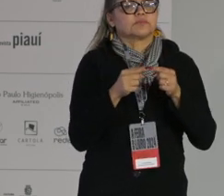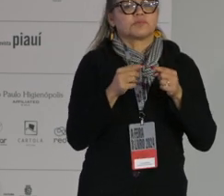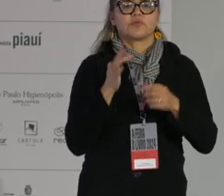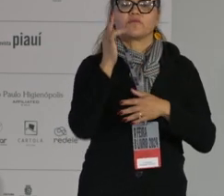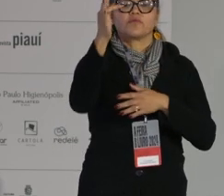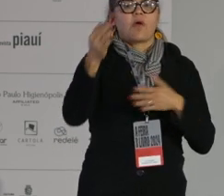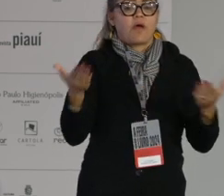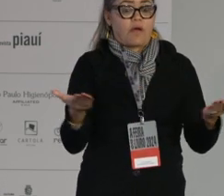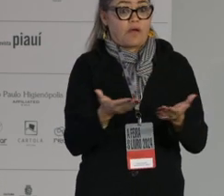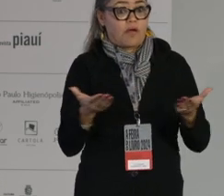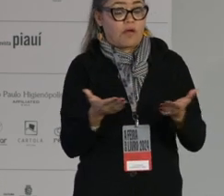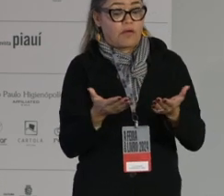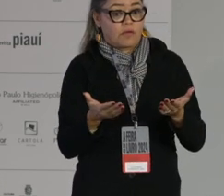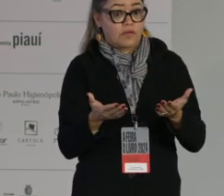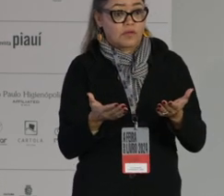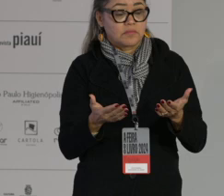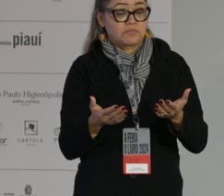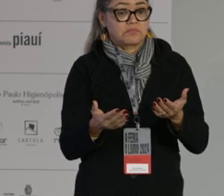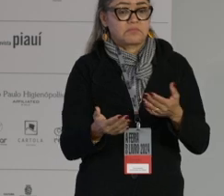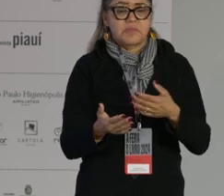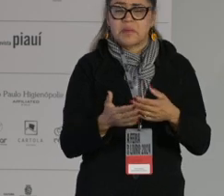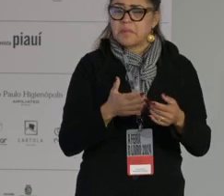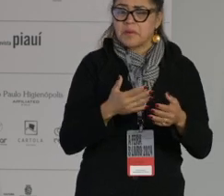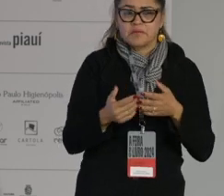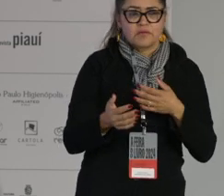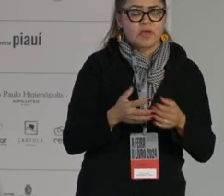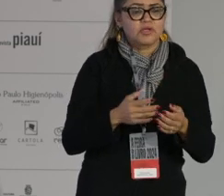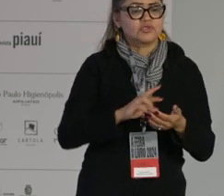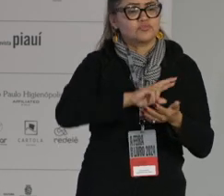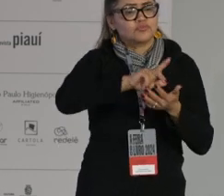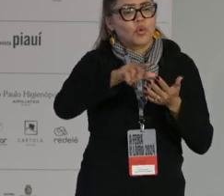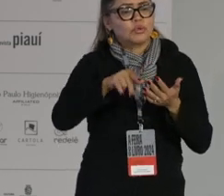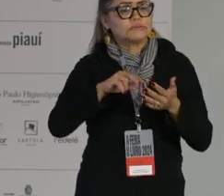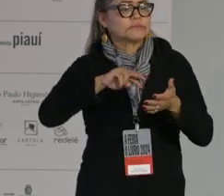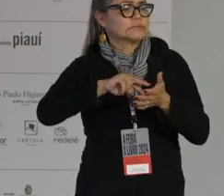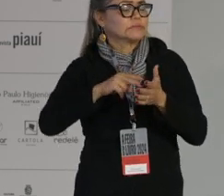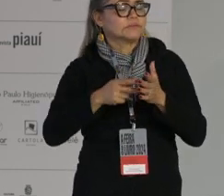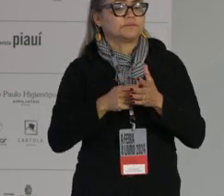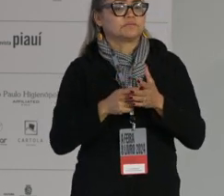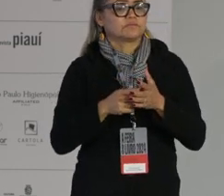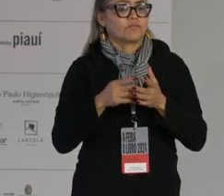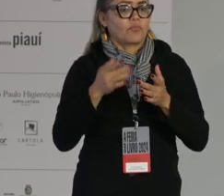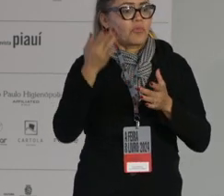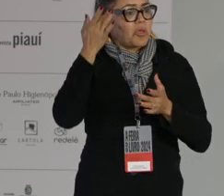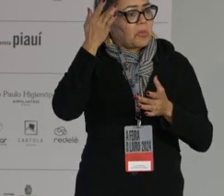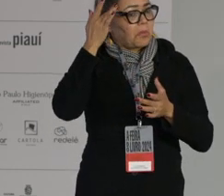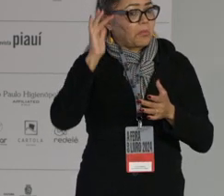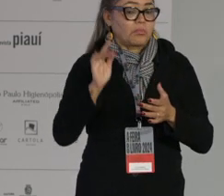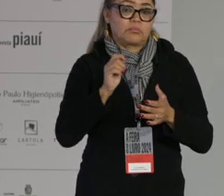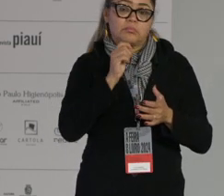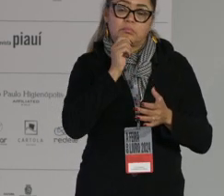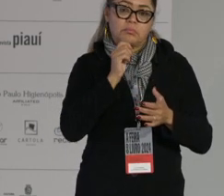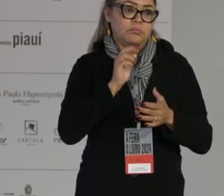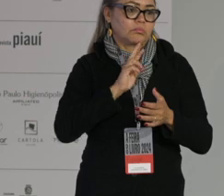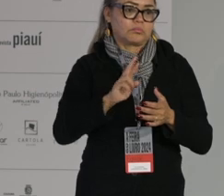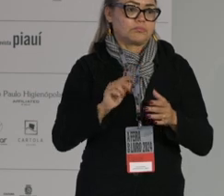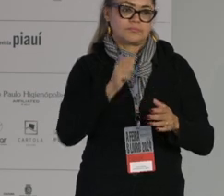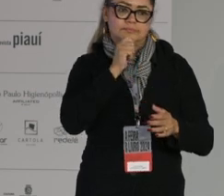futuro hoje, independentemente, em todos os sentidos? Eu não sei. Eu não sei responder.